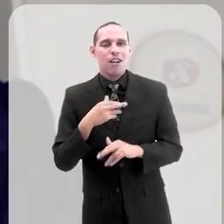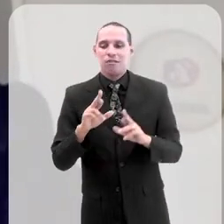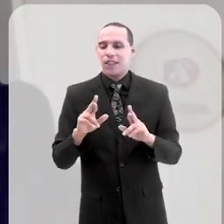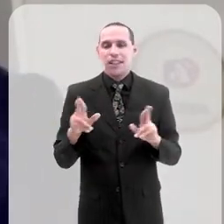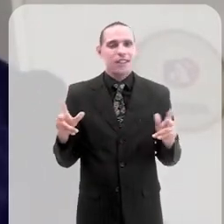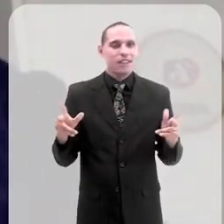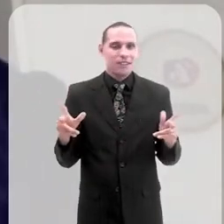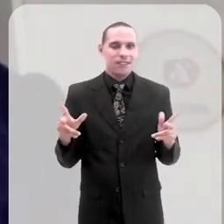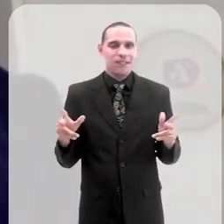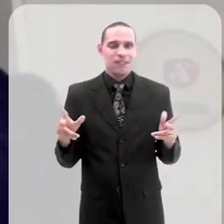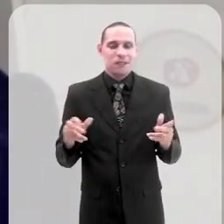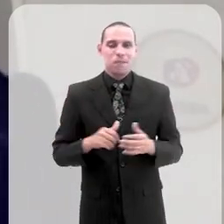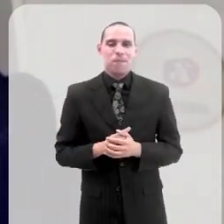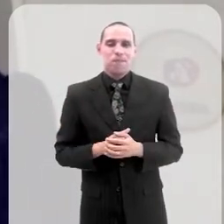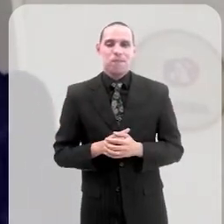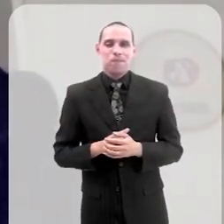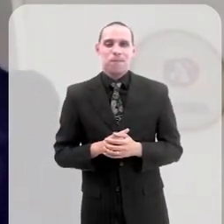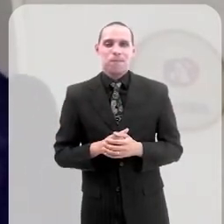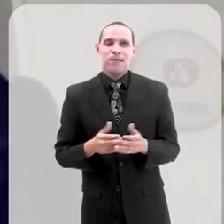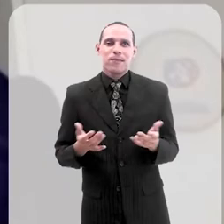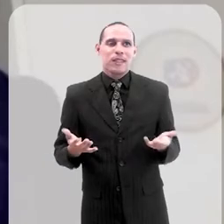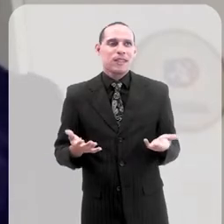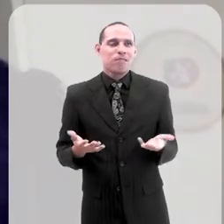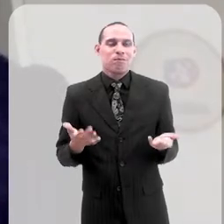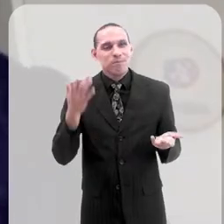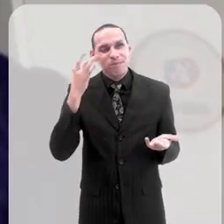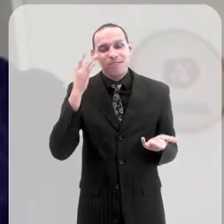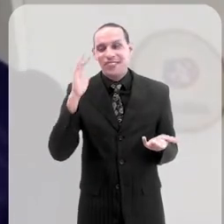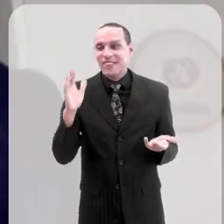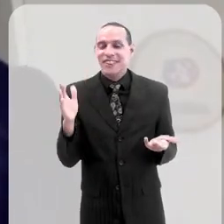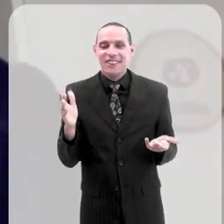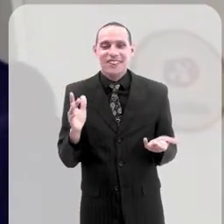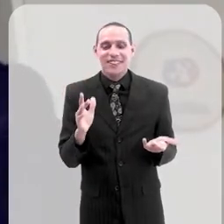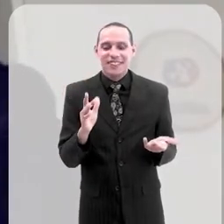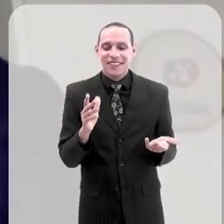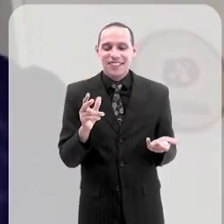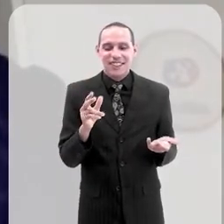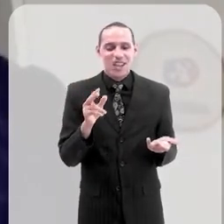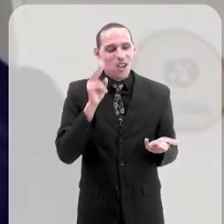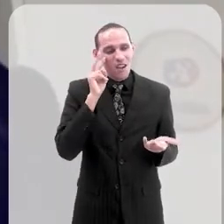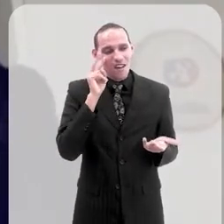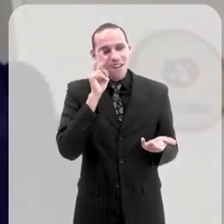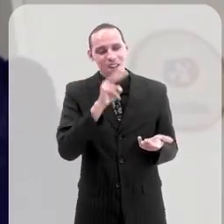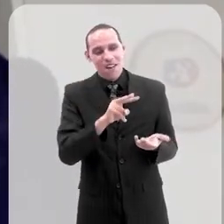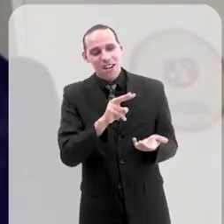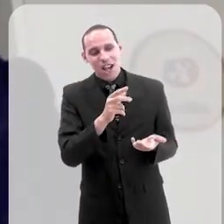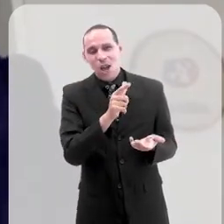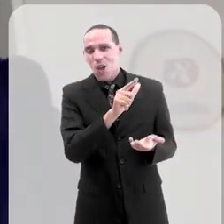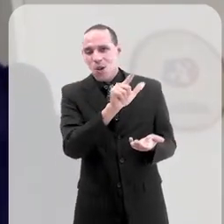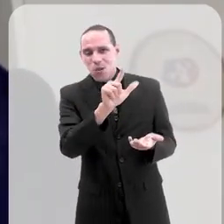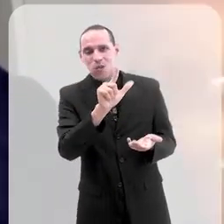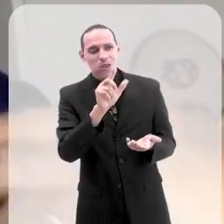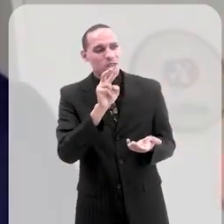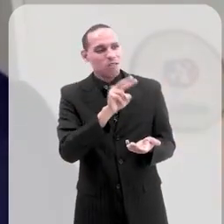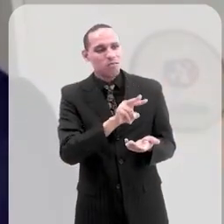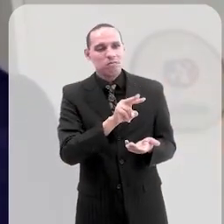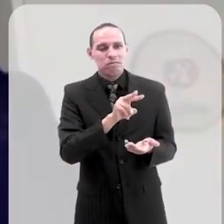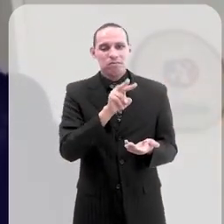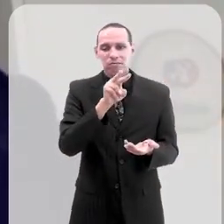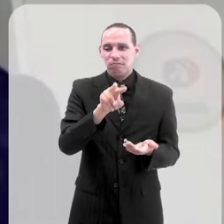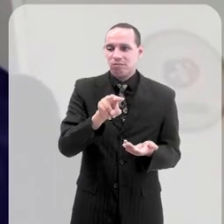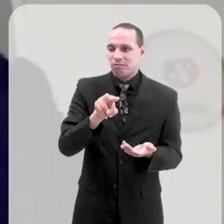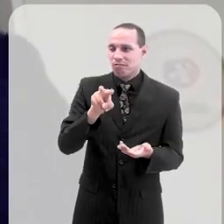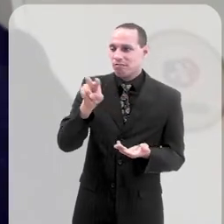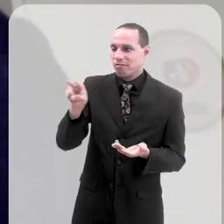sim, mas não sei, eu acho que a gente consegue olhar para o outro, né, e olhar para a